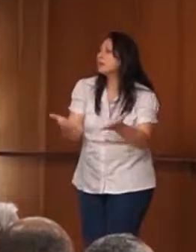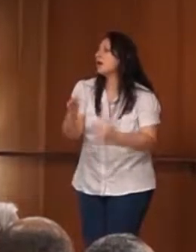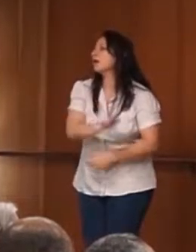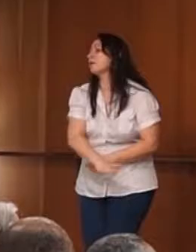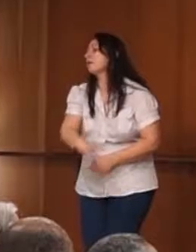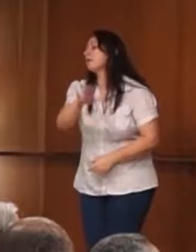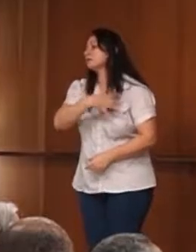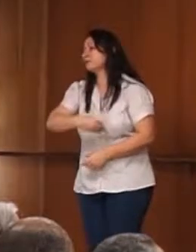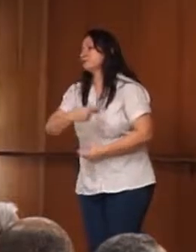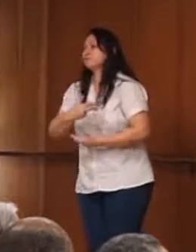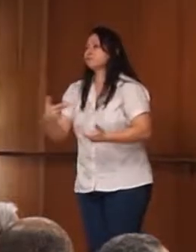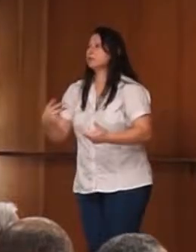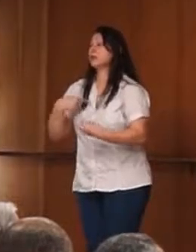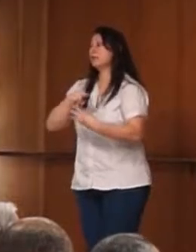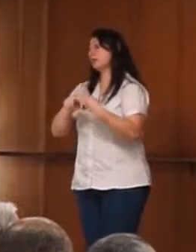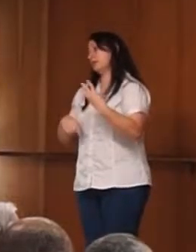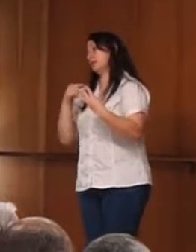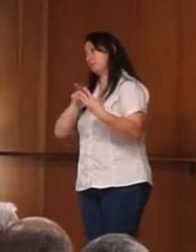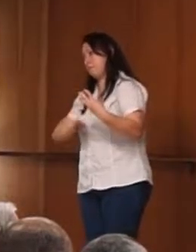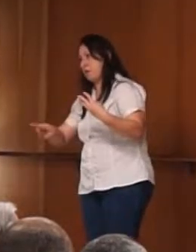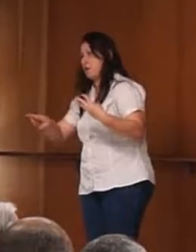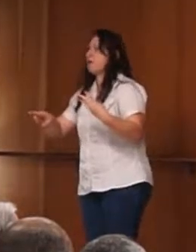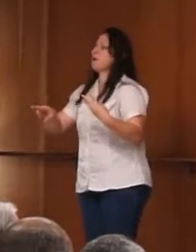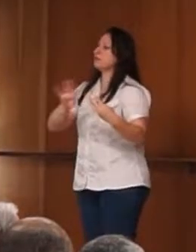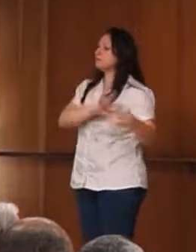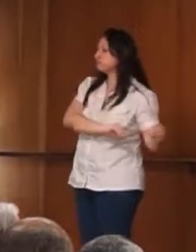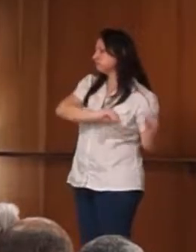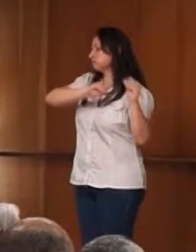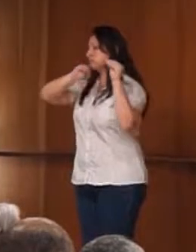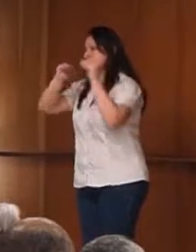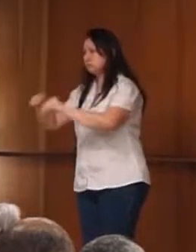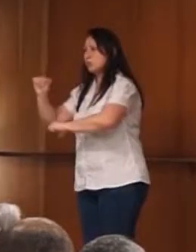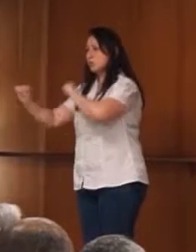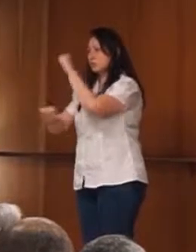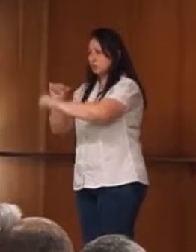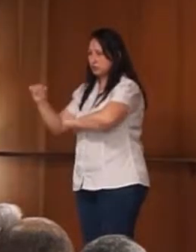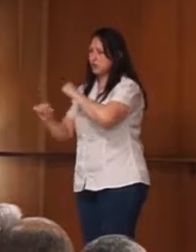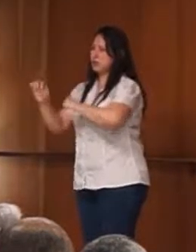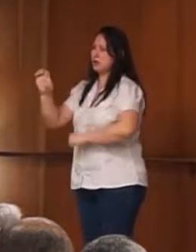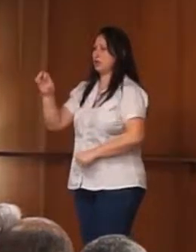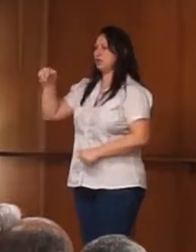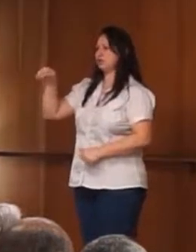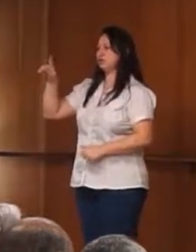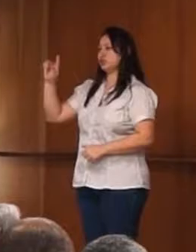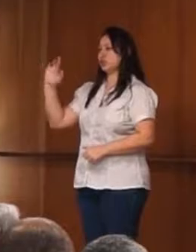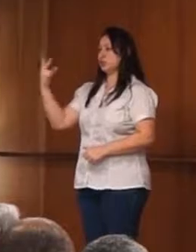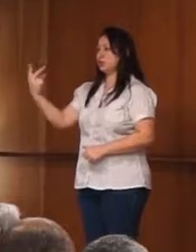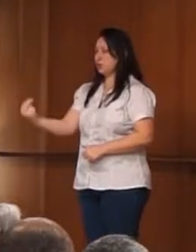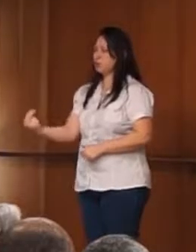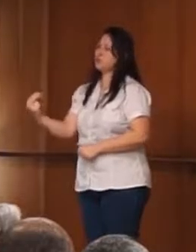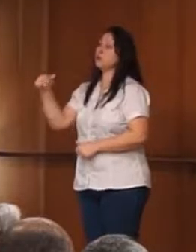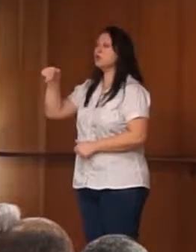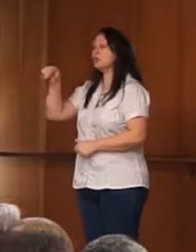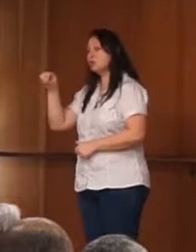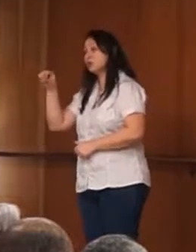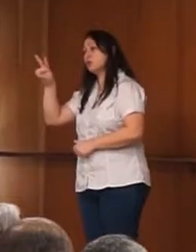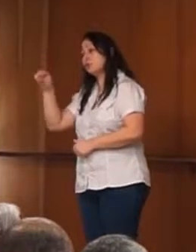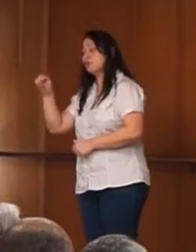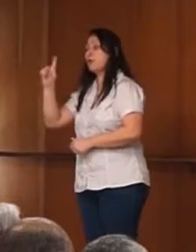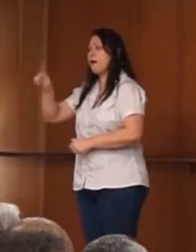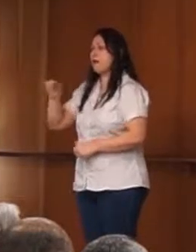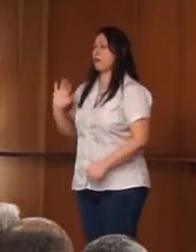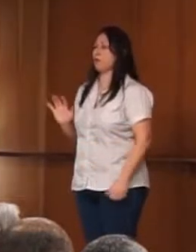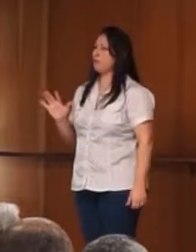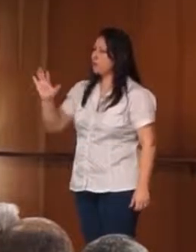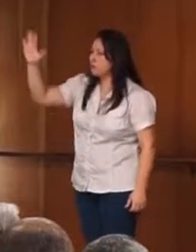mais. E viemos para o Rio de Janeiro, fomos morar no Engenho Novo, e hoje é uma comunidade, eu diria que lá é